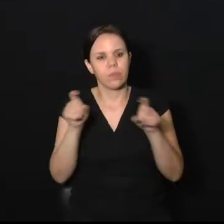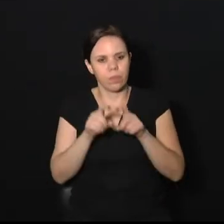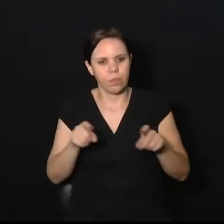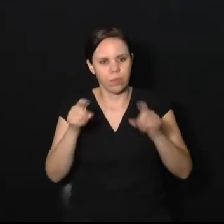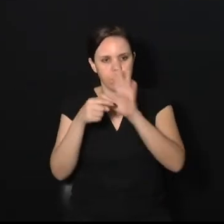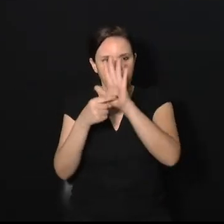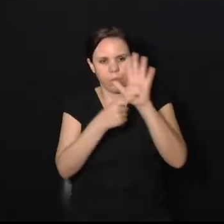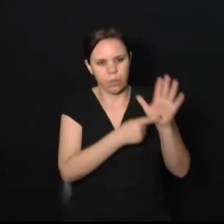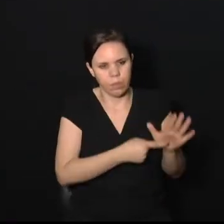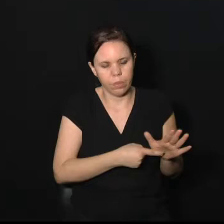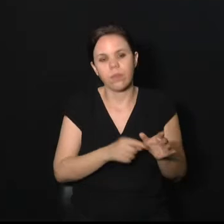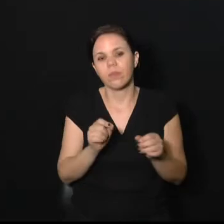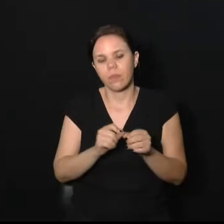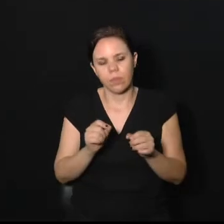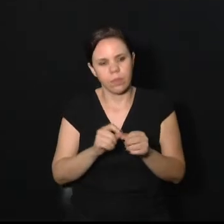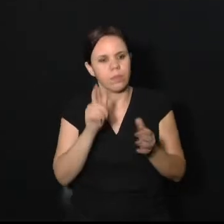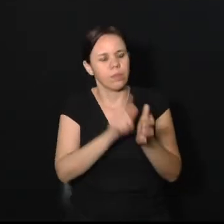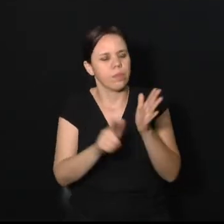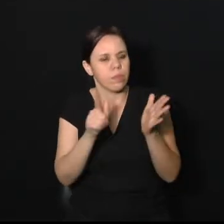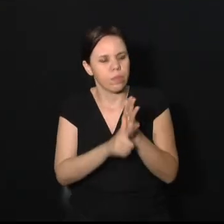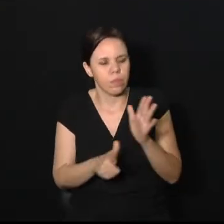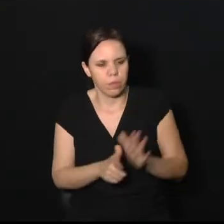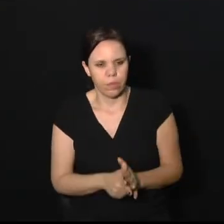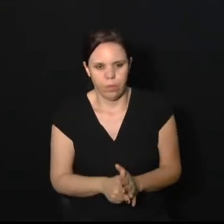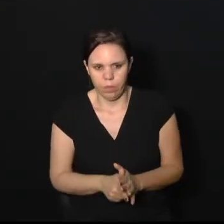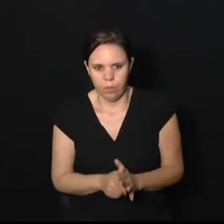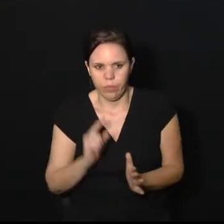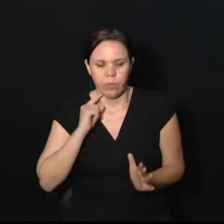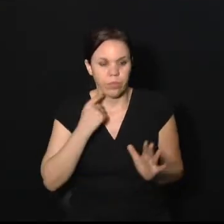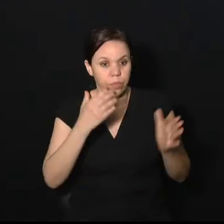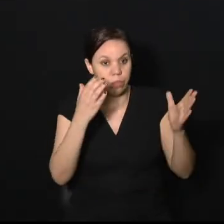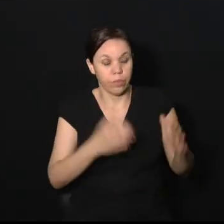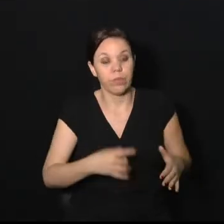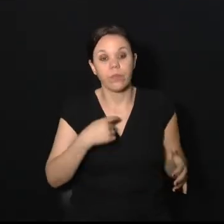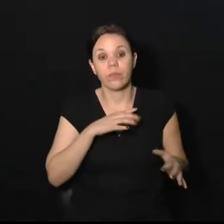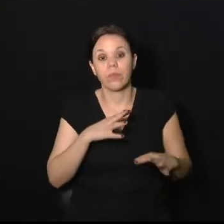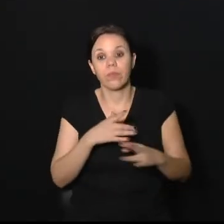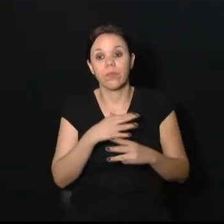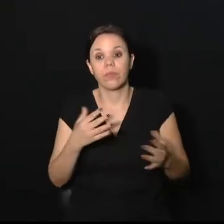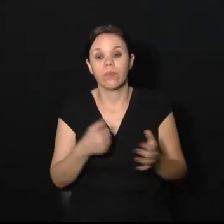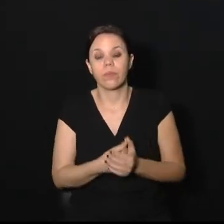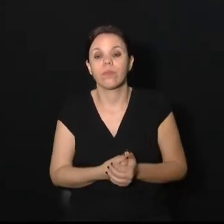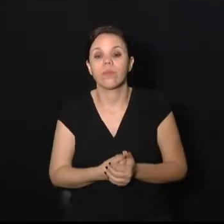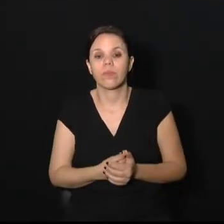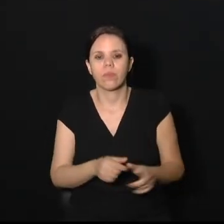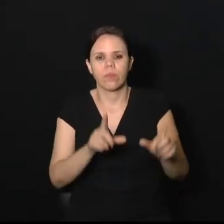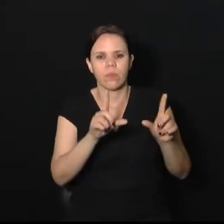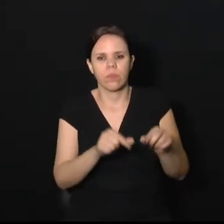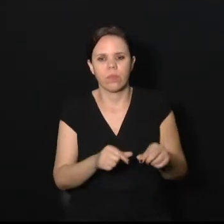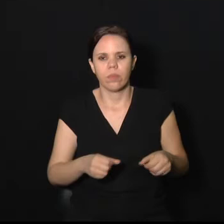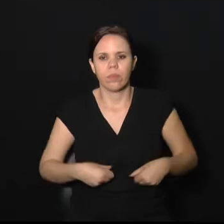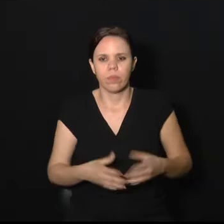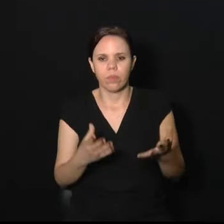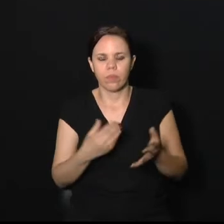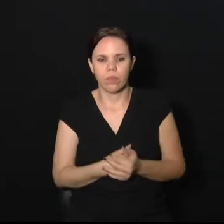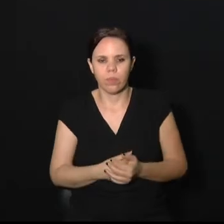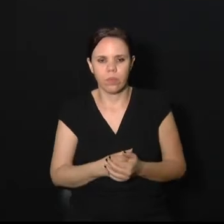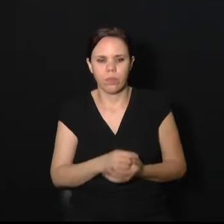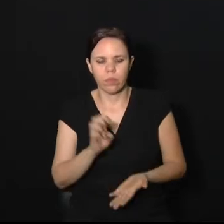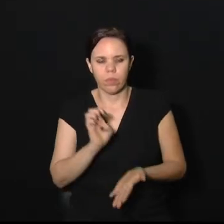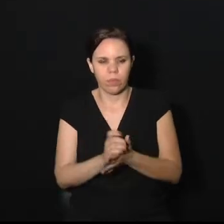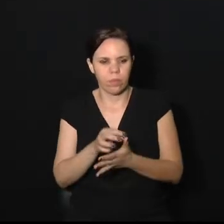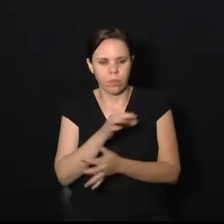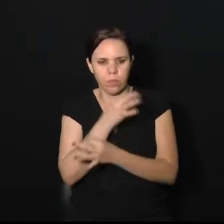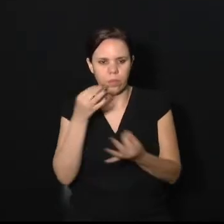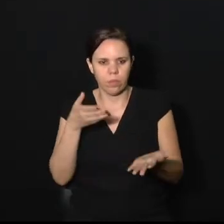rota e é assim que é feita a limpeza das lixeiras na cidade. Então, isso, de novo, gera uma redução de custo, né, e uma eficiência muito maior.